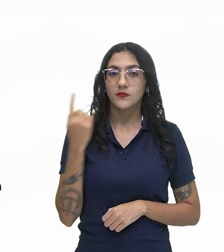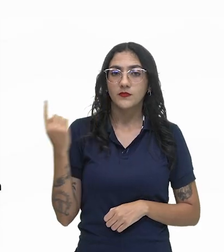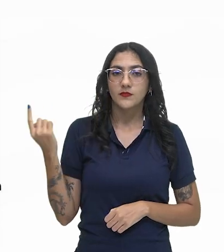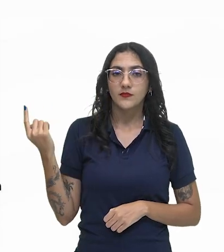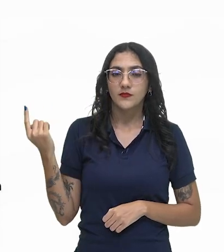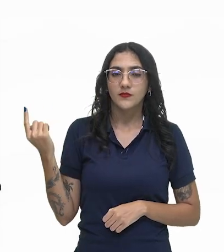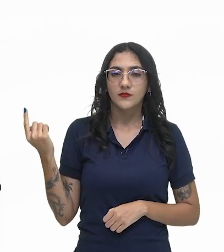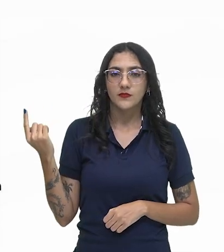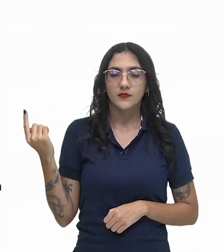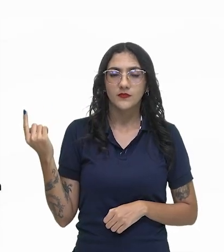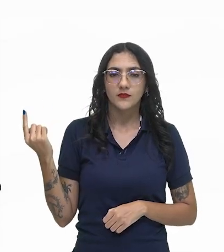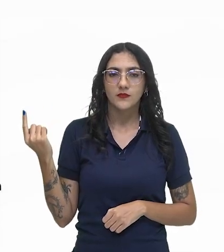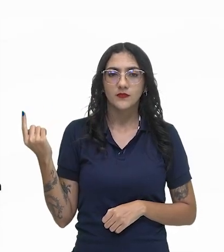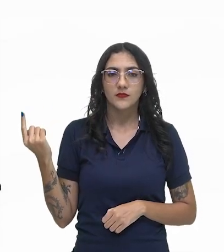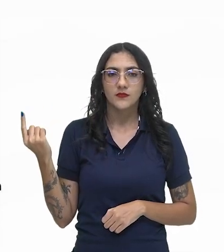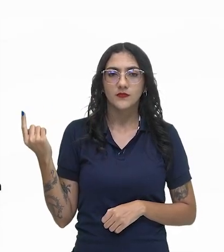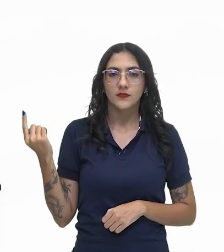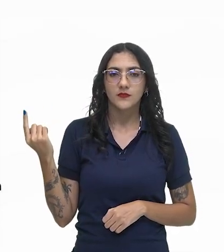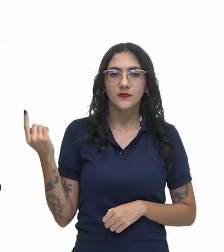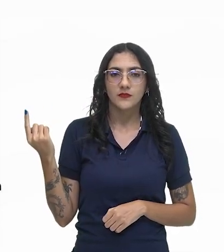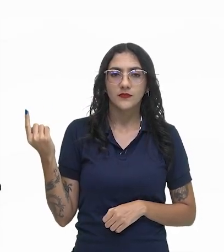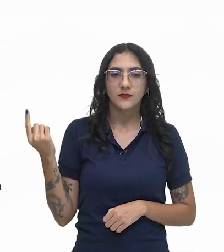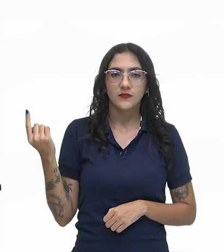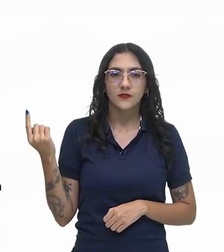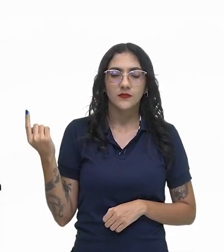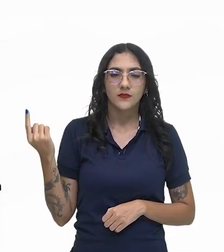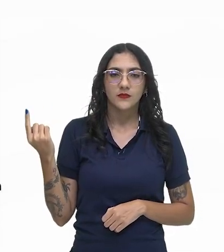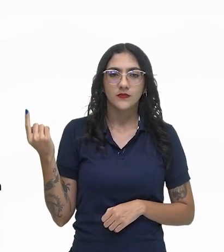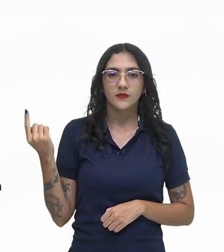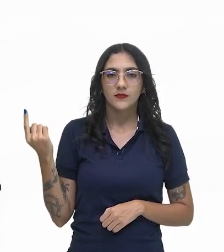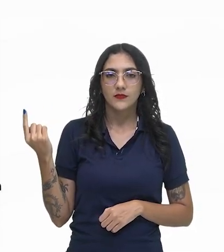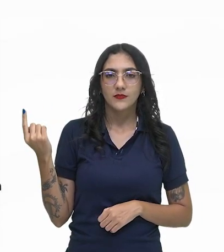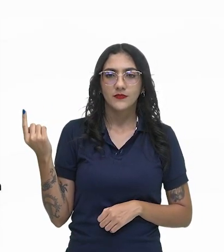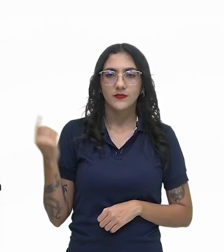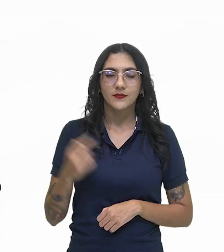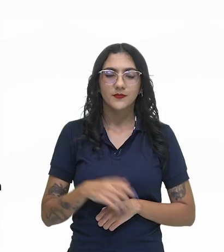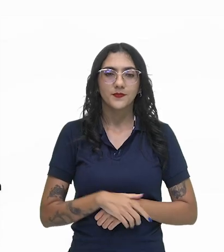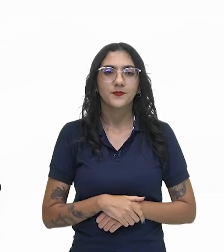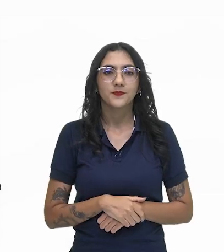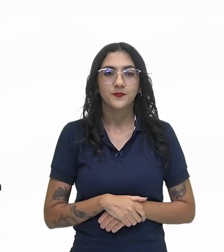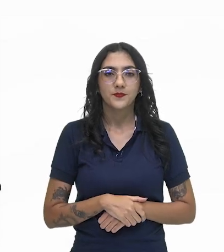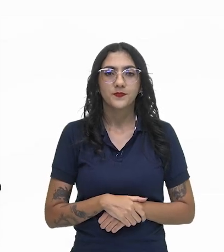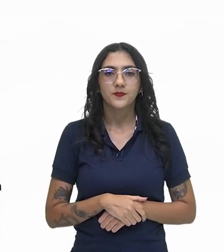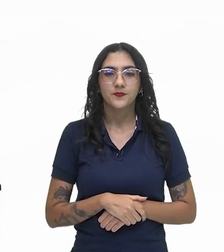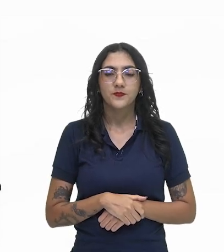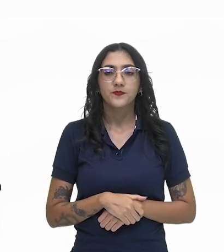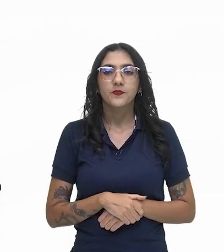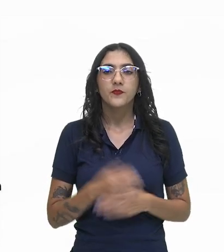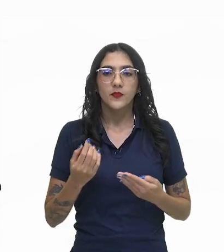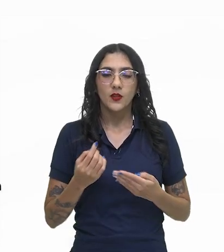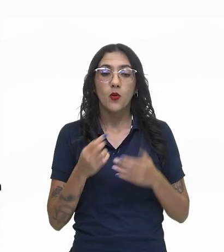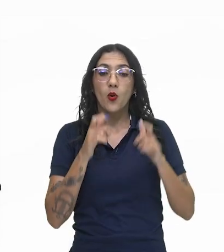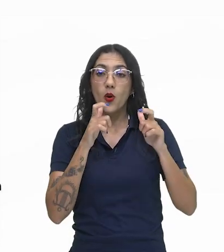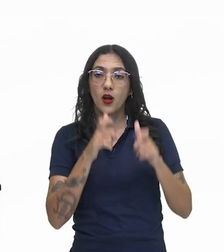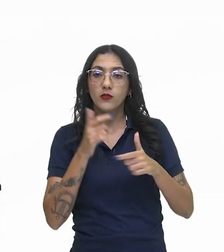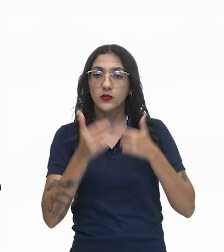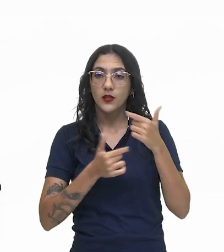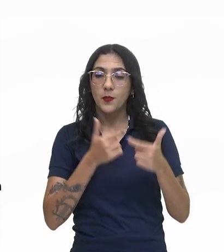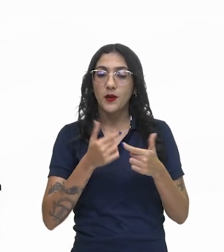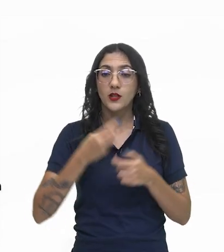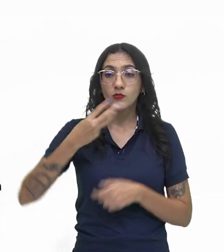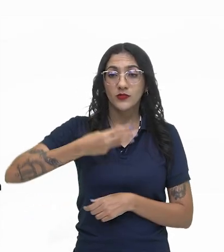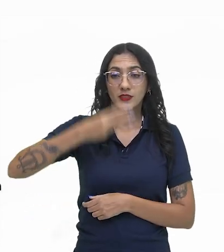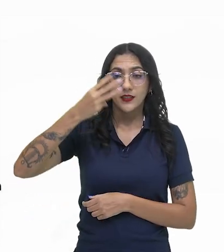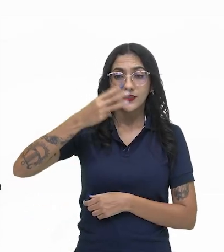coworking office is on the third floor. It's on Maple Street. Fica no terceiro andar e